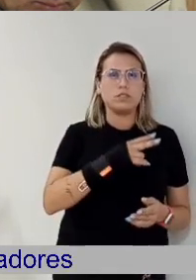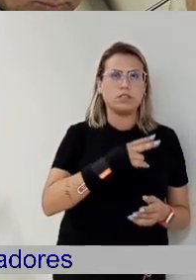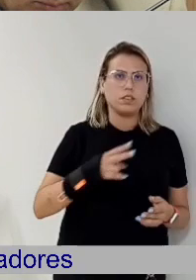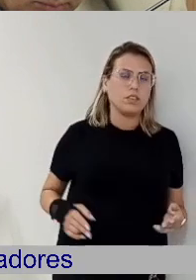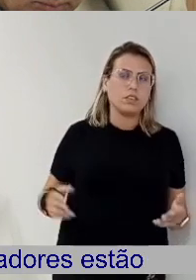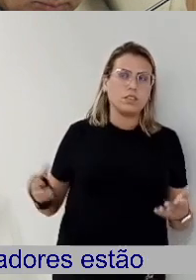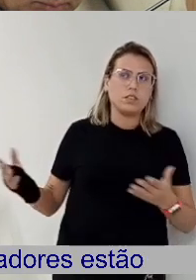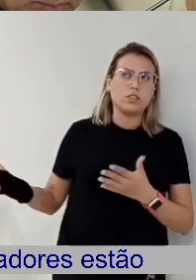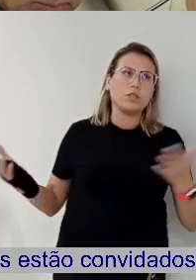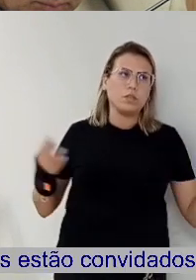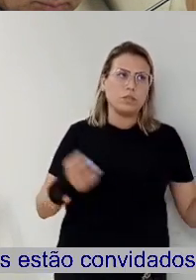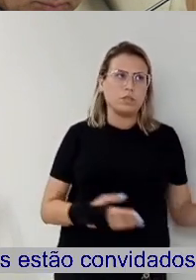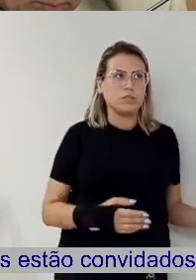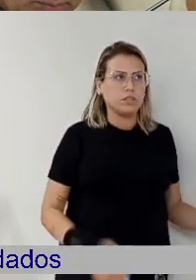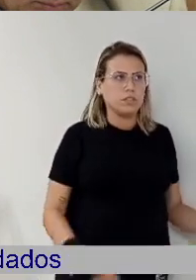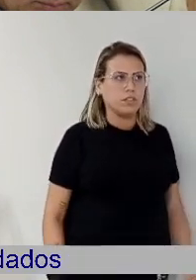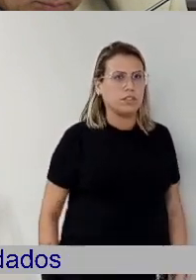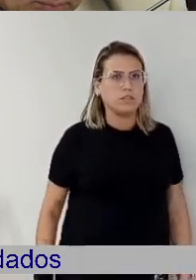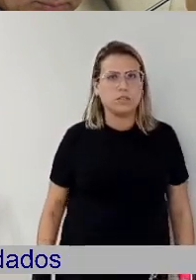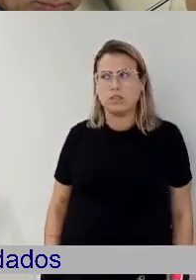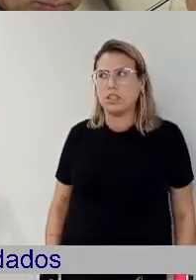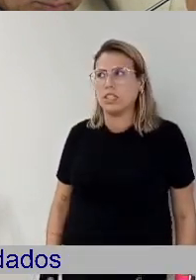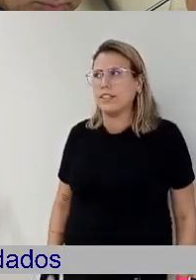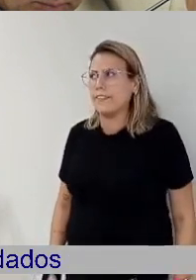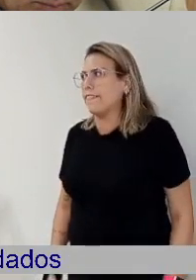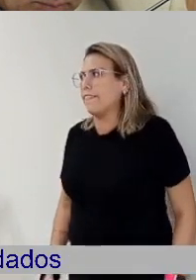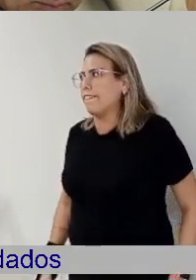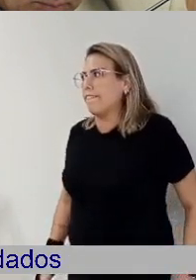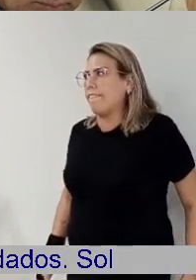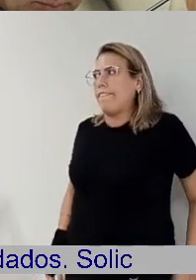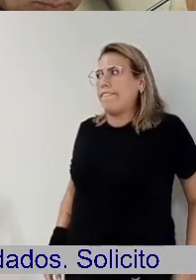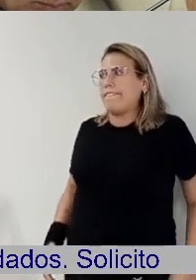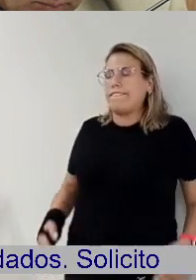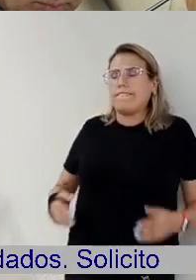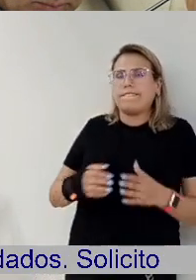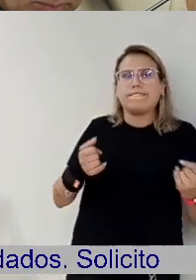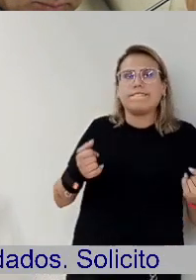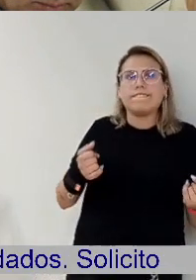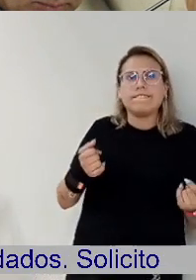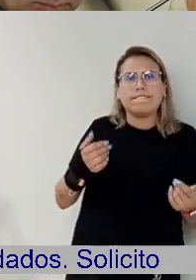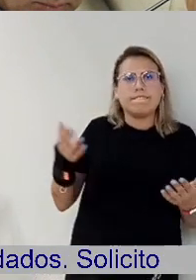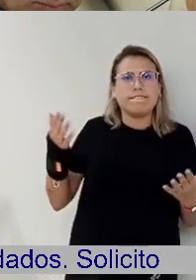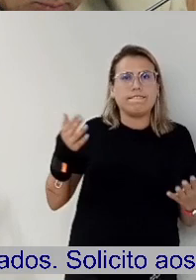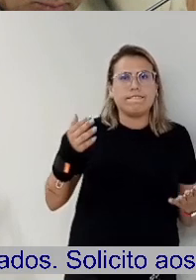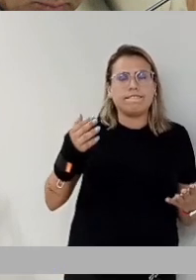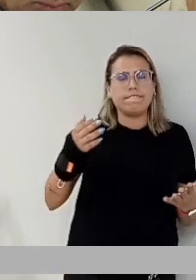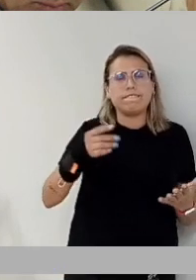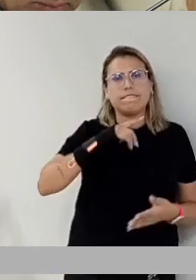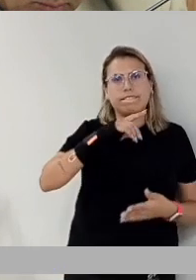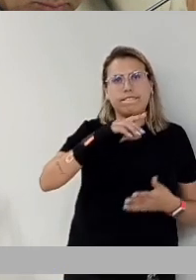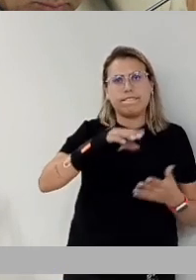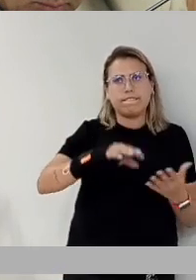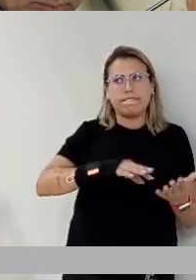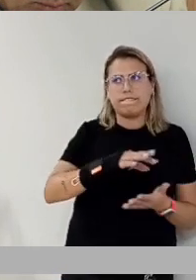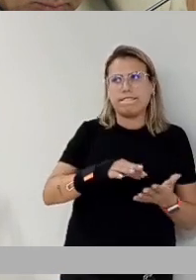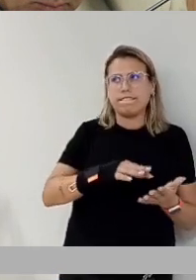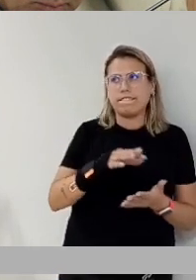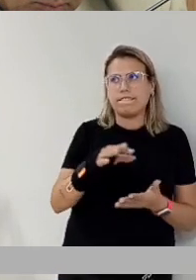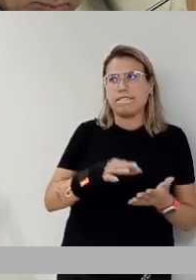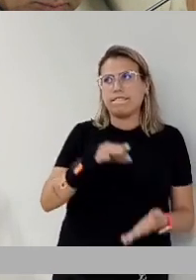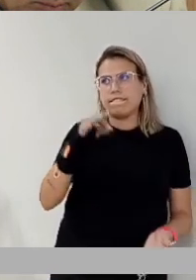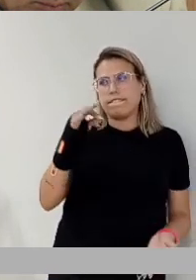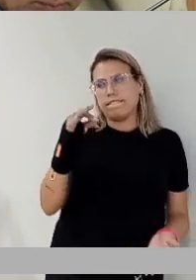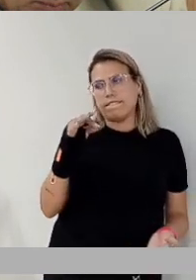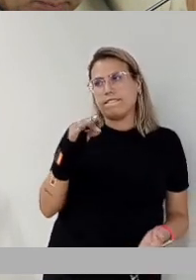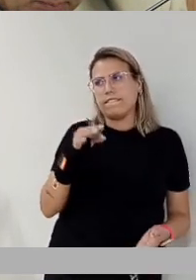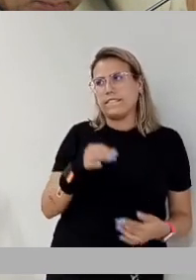estão convidados Solicito aos servidores se algum Vereador desejar